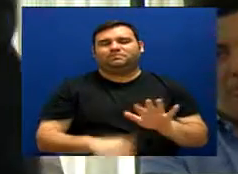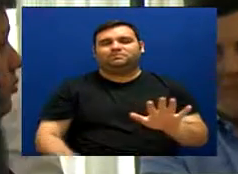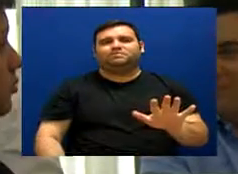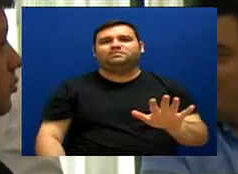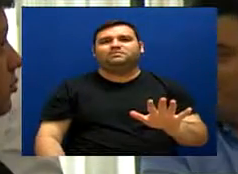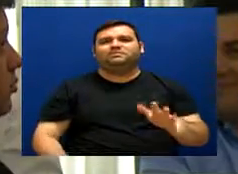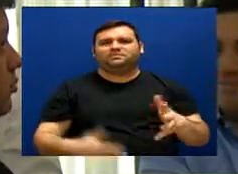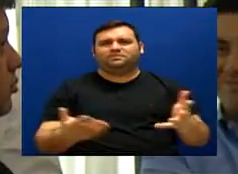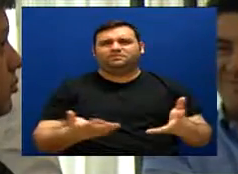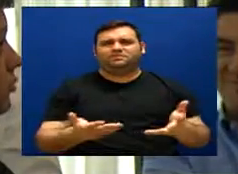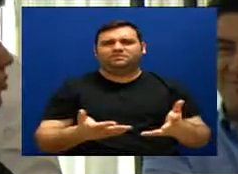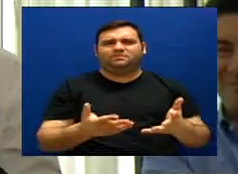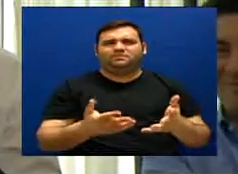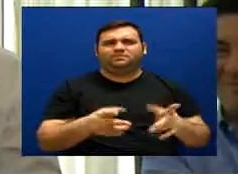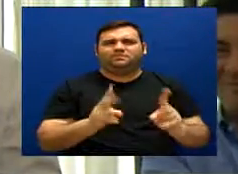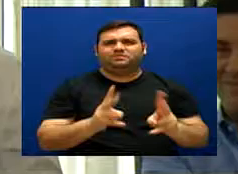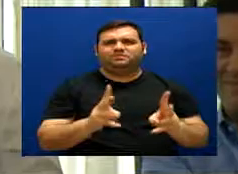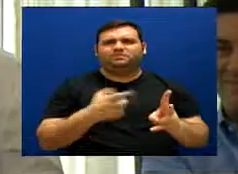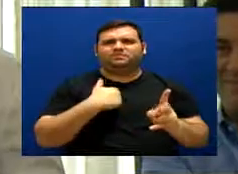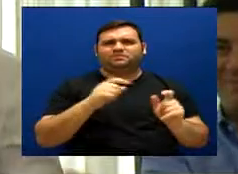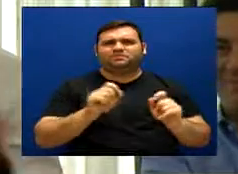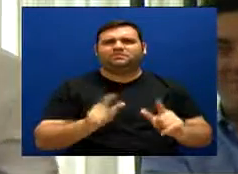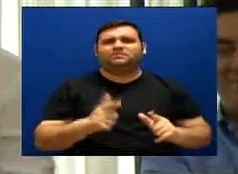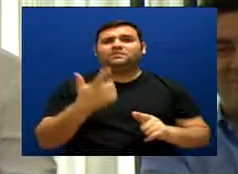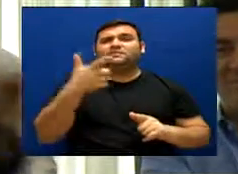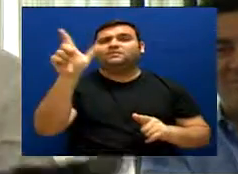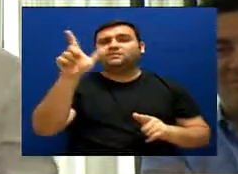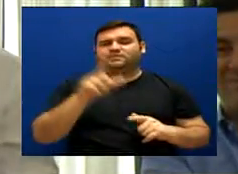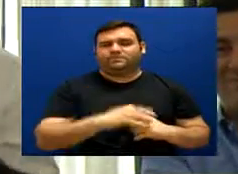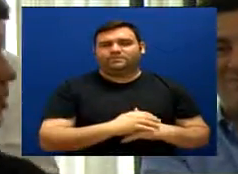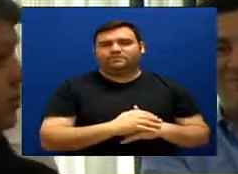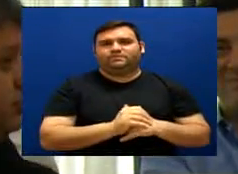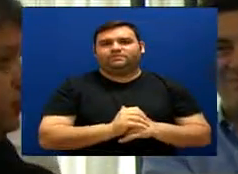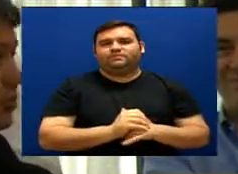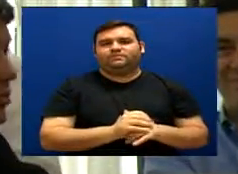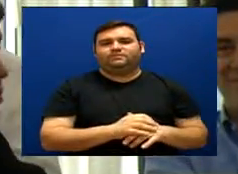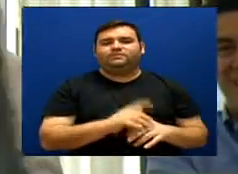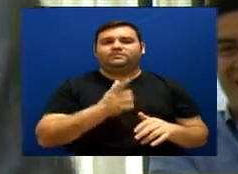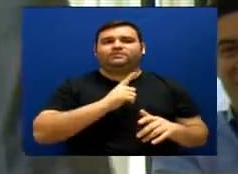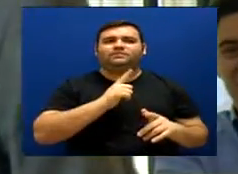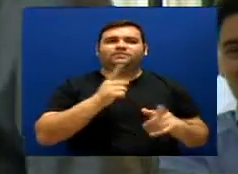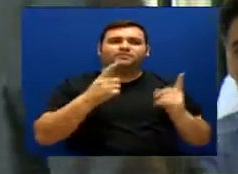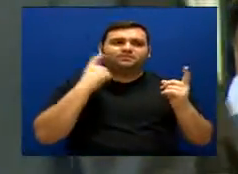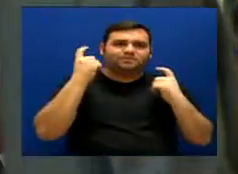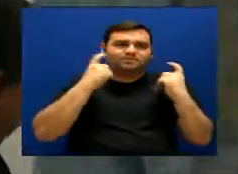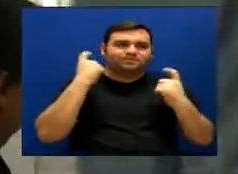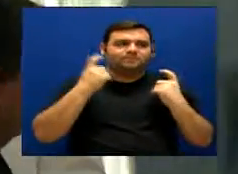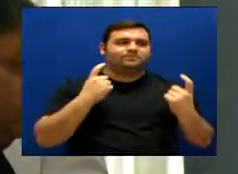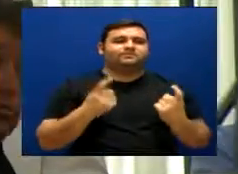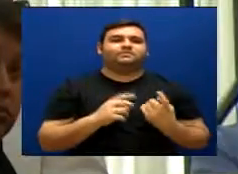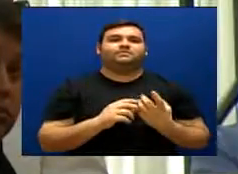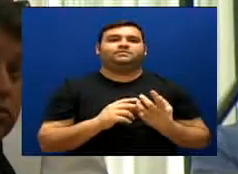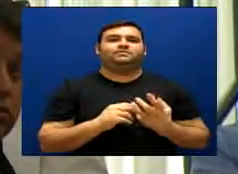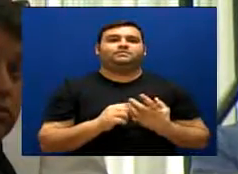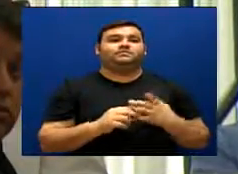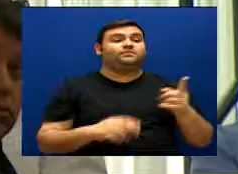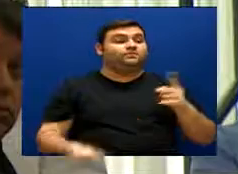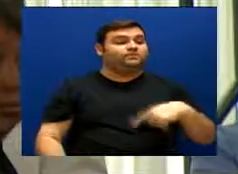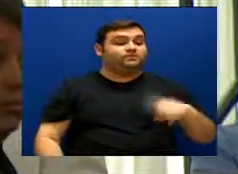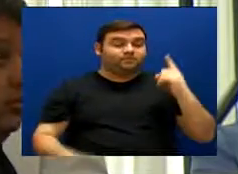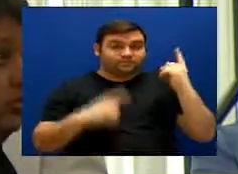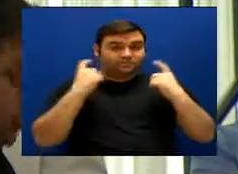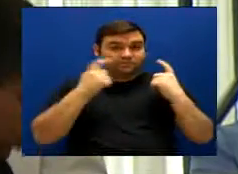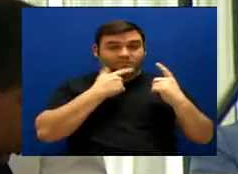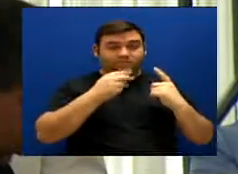mas aqui eu ainda presto atenção em mais um detalhe, vereadora. Uma preocupação de Vossa Excelência, uma preocupação